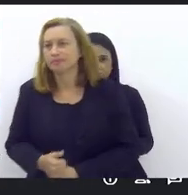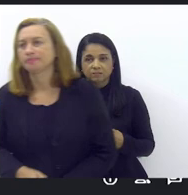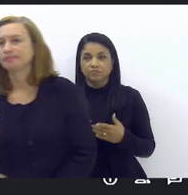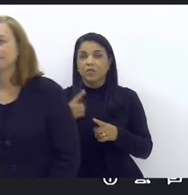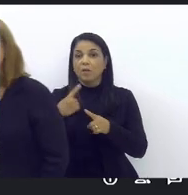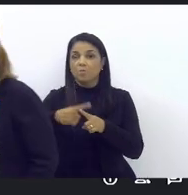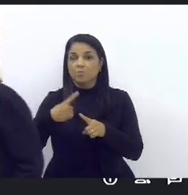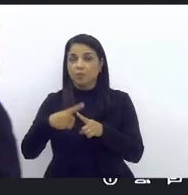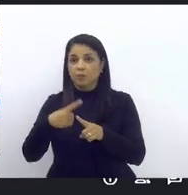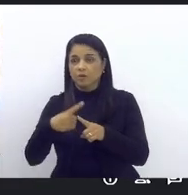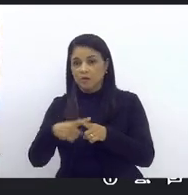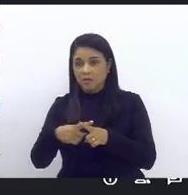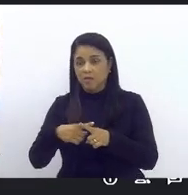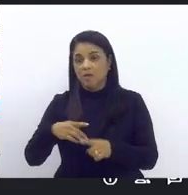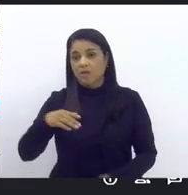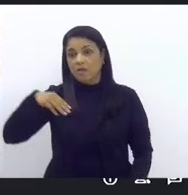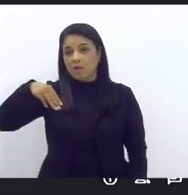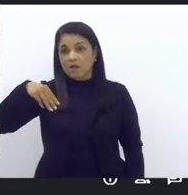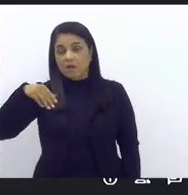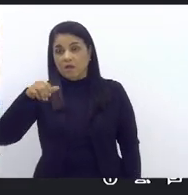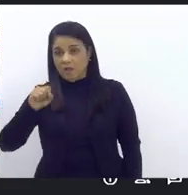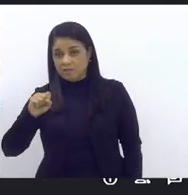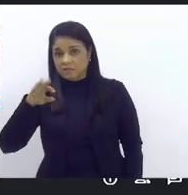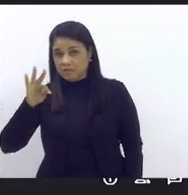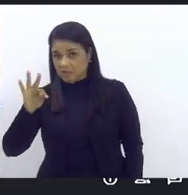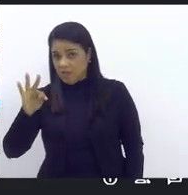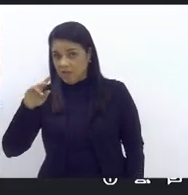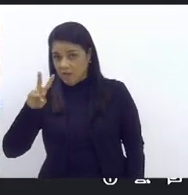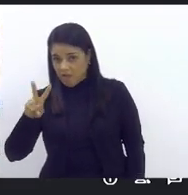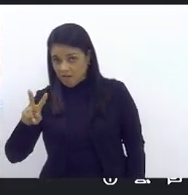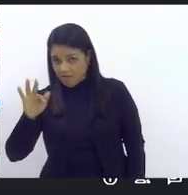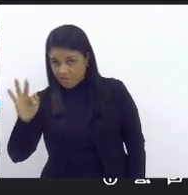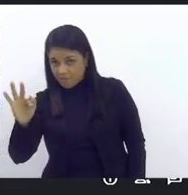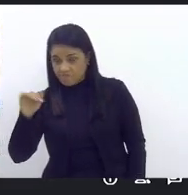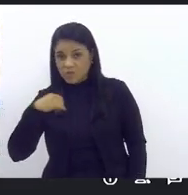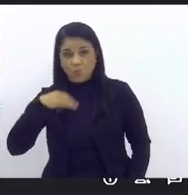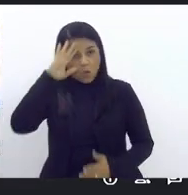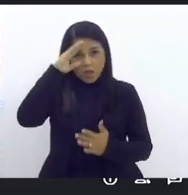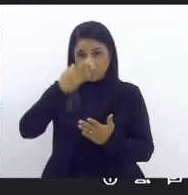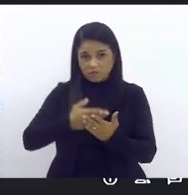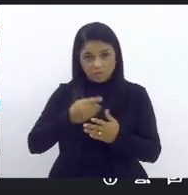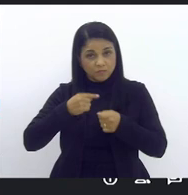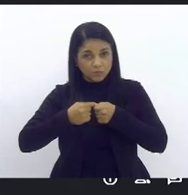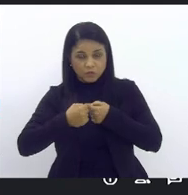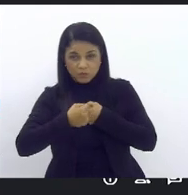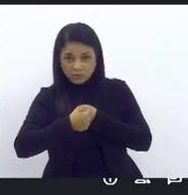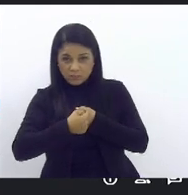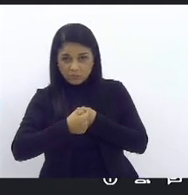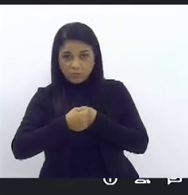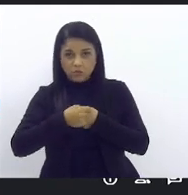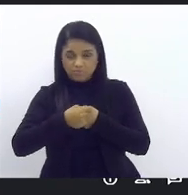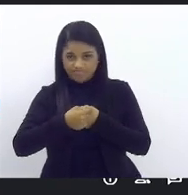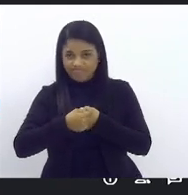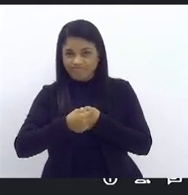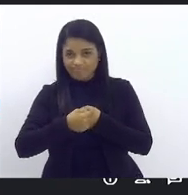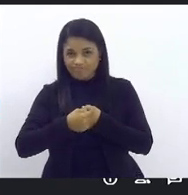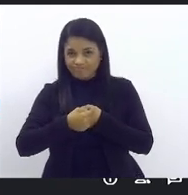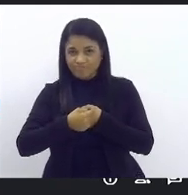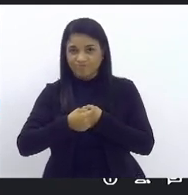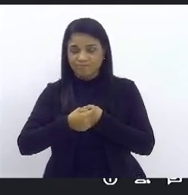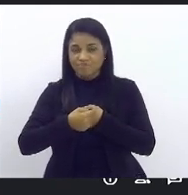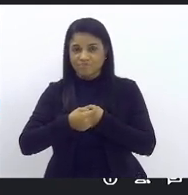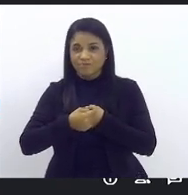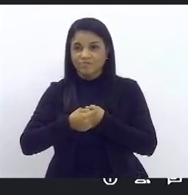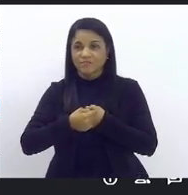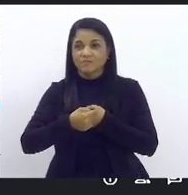Até porque a decisão do STF não acreditava que alguns municípios, e até, me perdoe